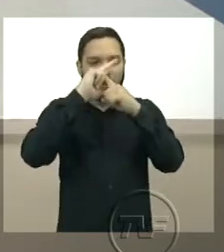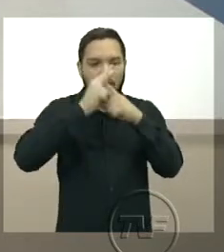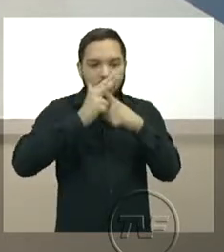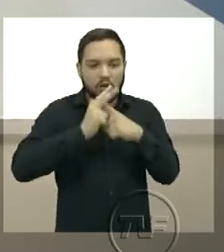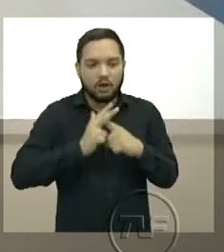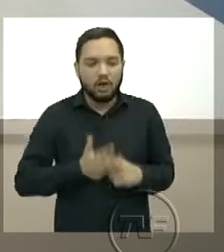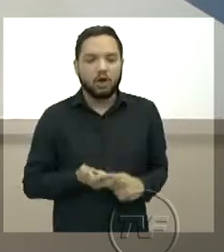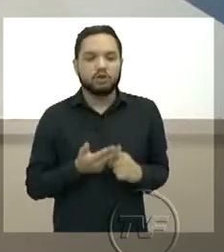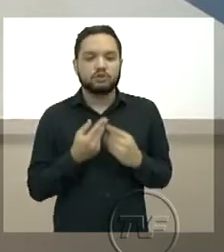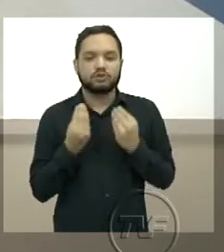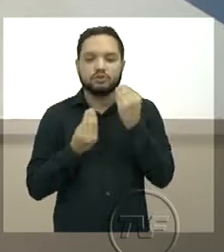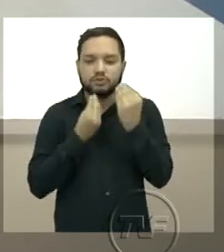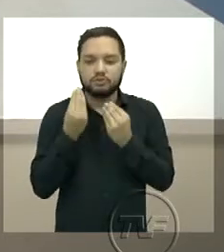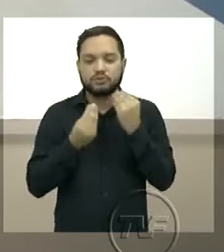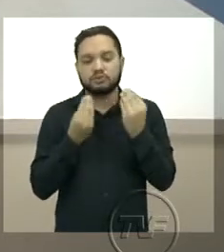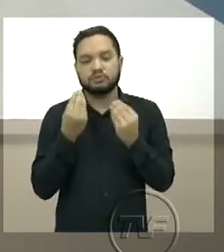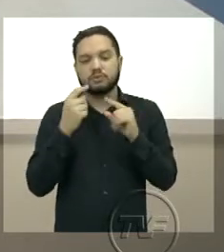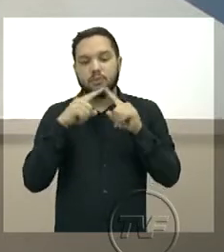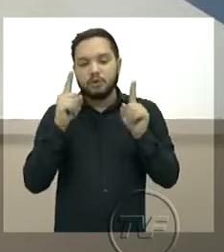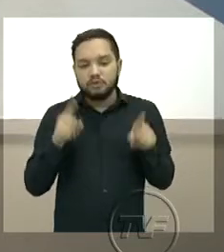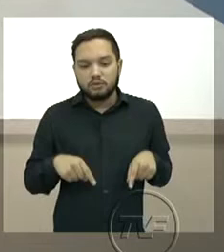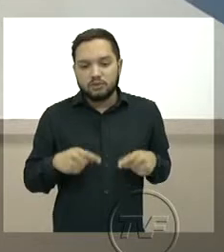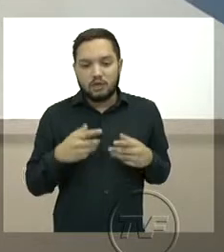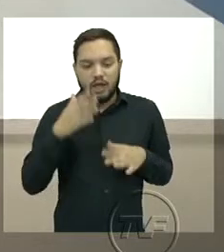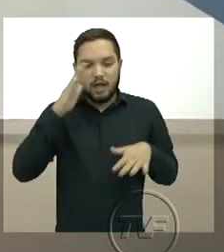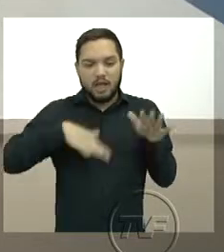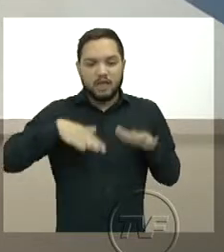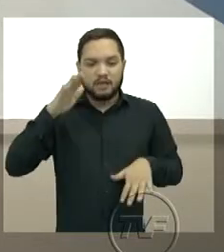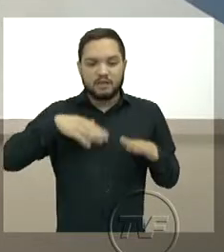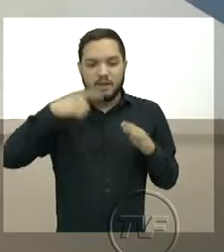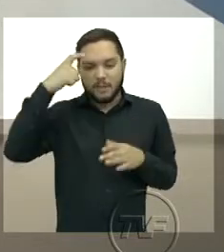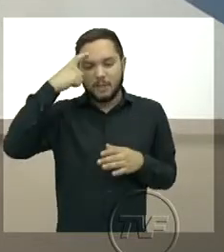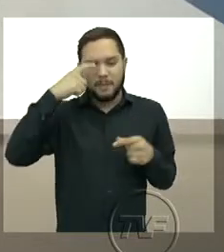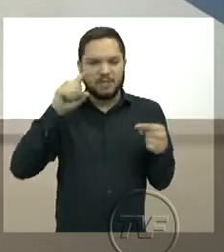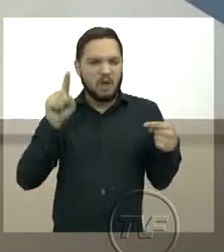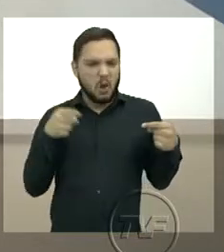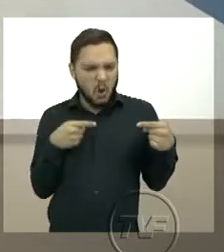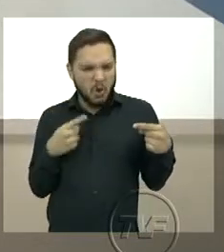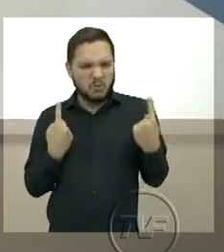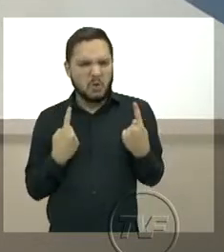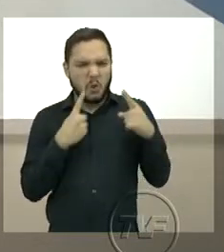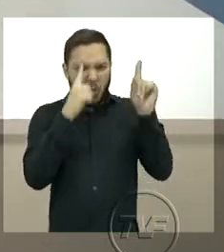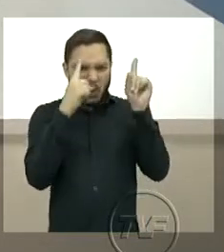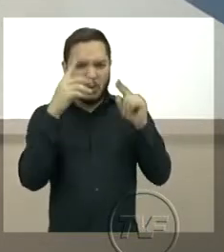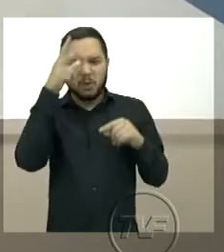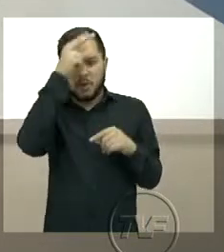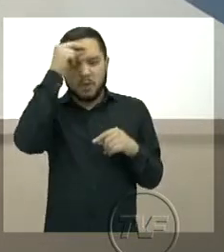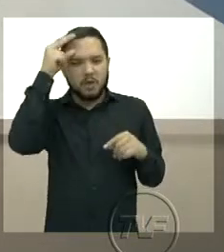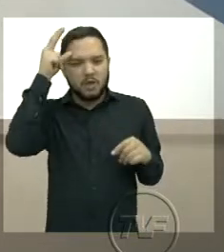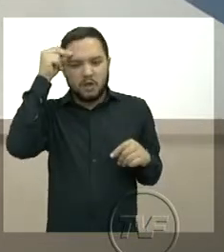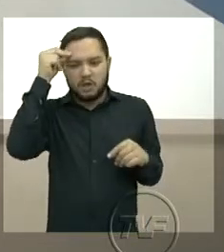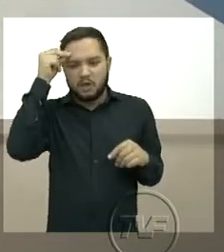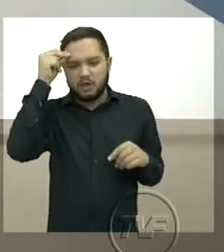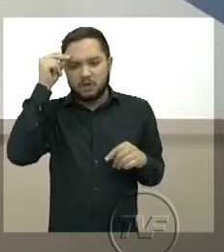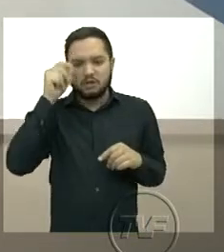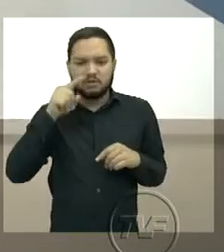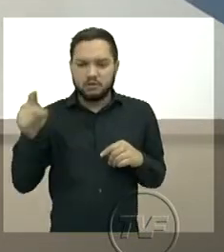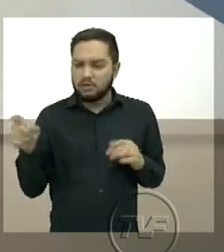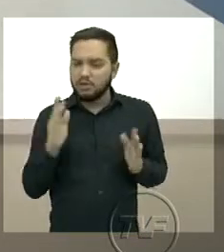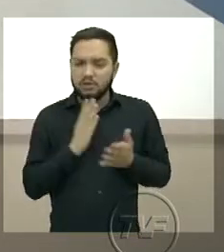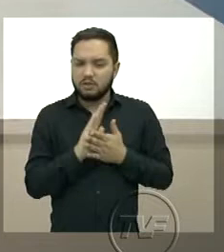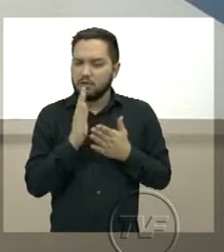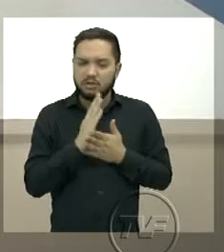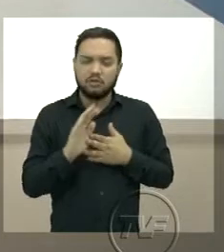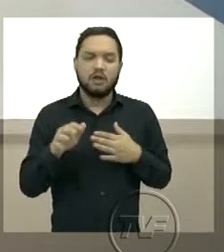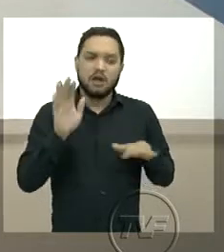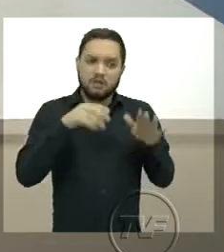considera que é necessário que seja feito. Porque às vezes as pessoas acham que é de oposição ao governo, oposição ao que o governo faz. Não, o governo faz muita coisa interessante. Sim. E